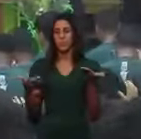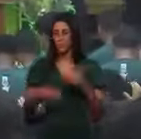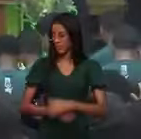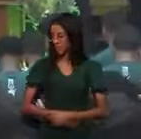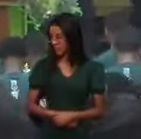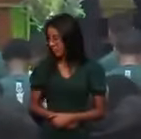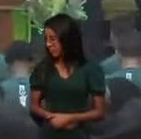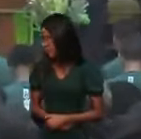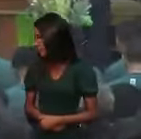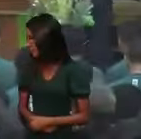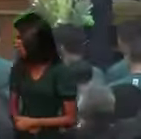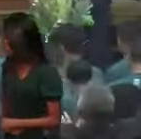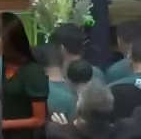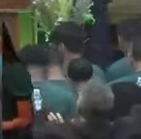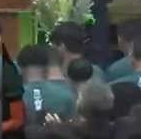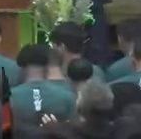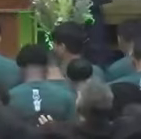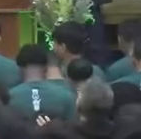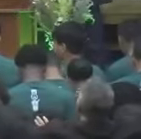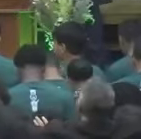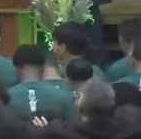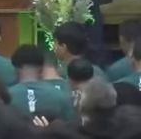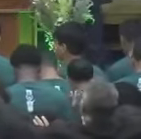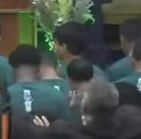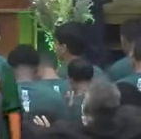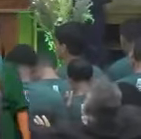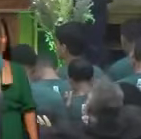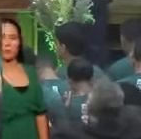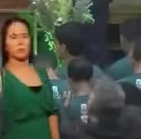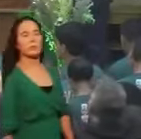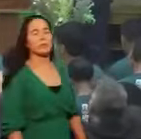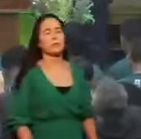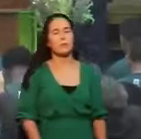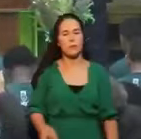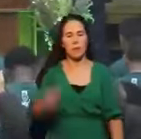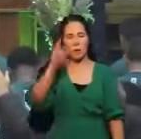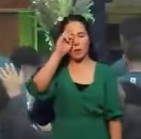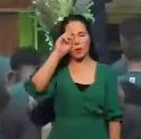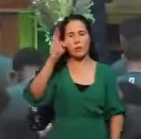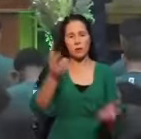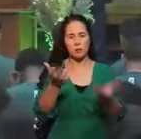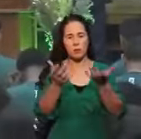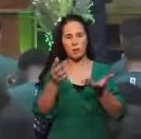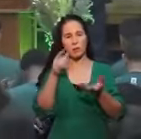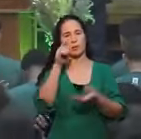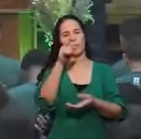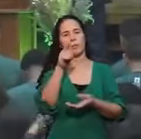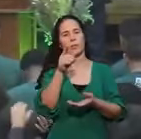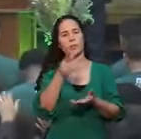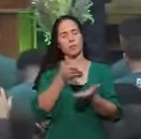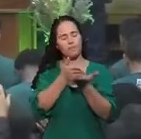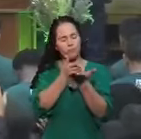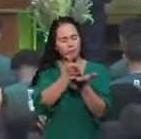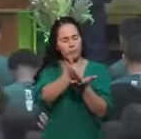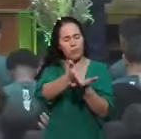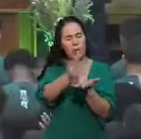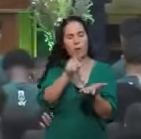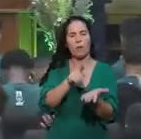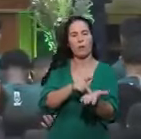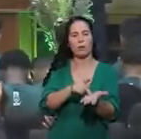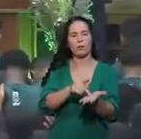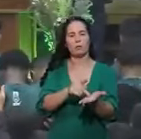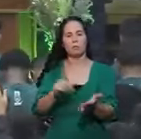O Senhor vai tratar com a tua alma. O Senhor quer que você ande na verdade. E o Senhor quer que você tenha amor sincero